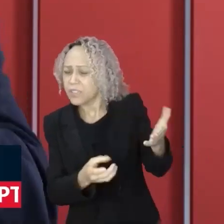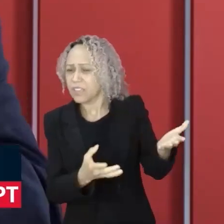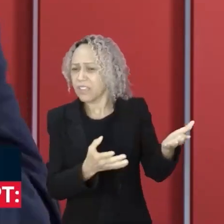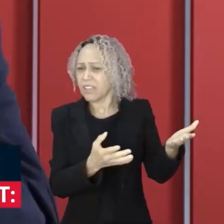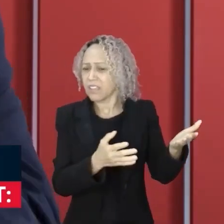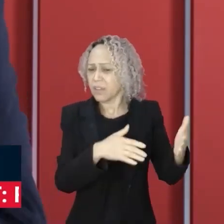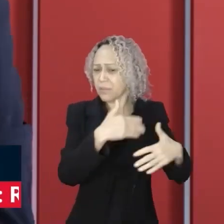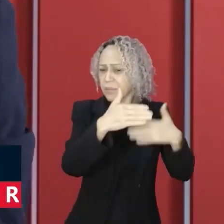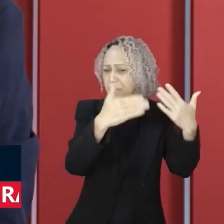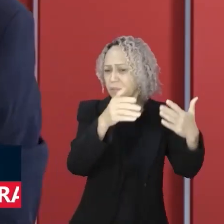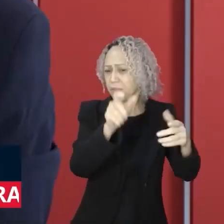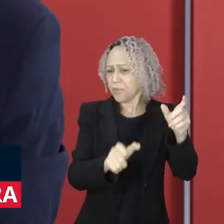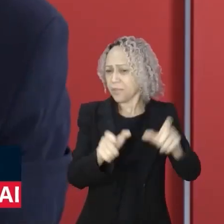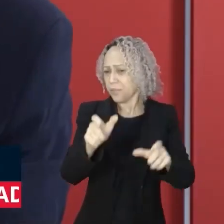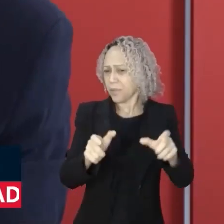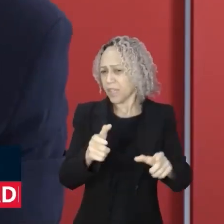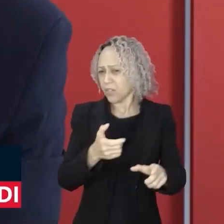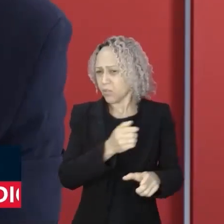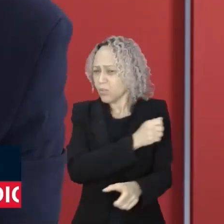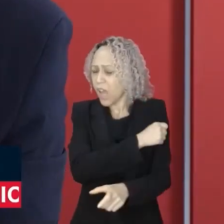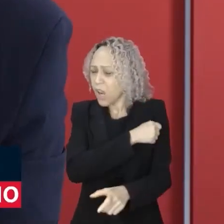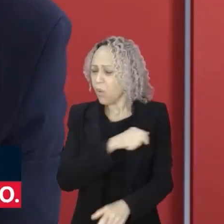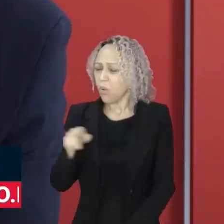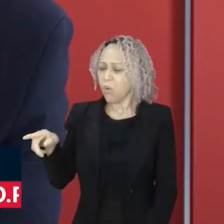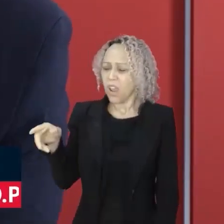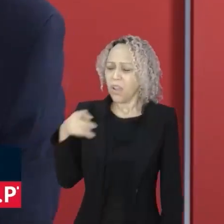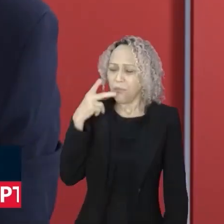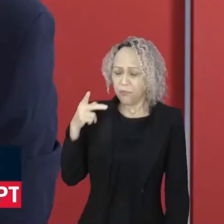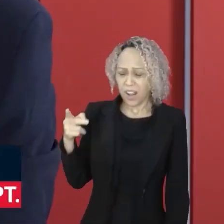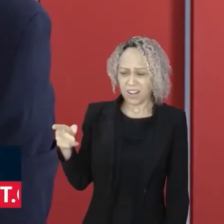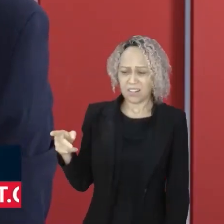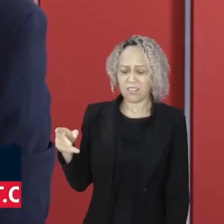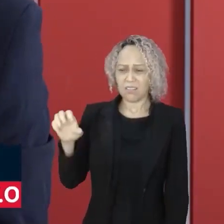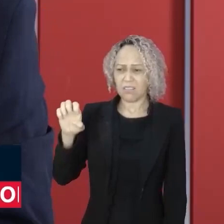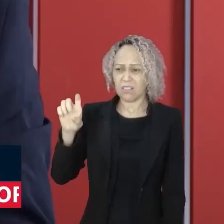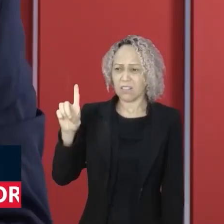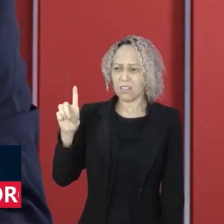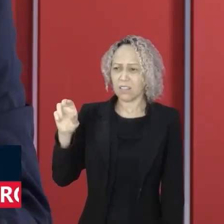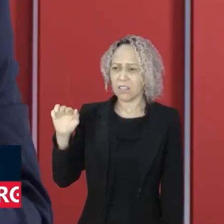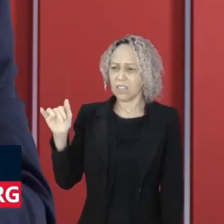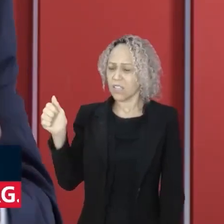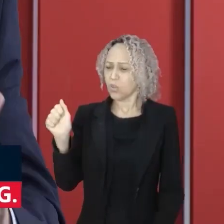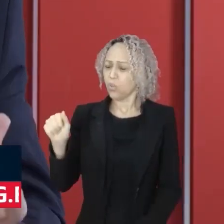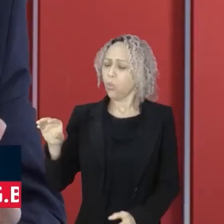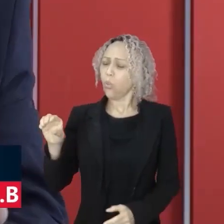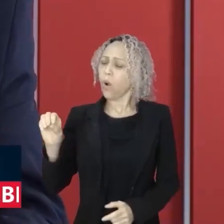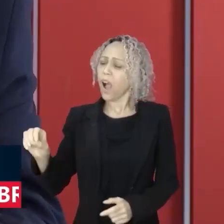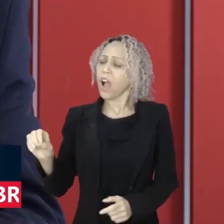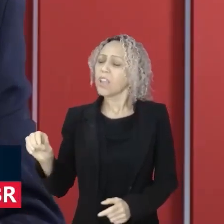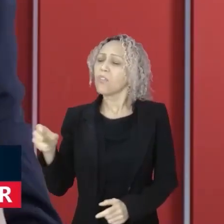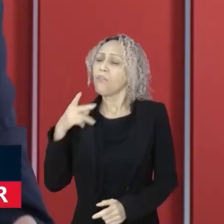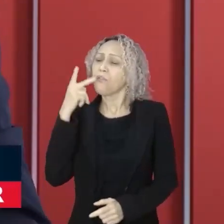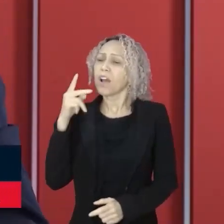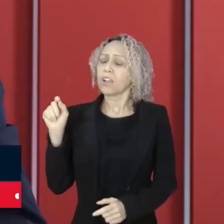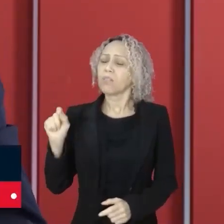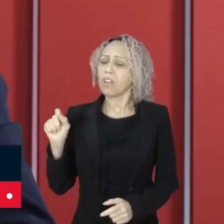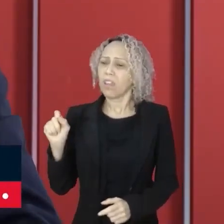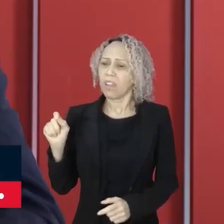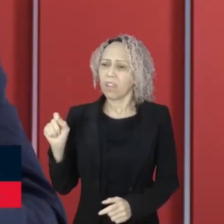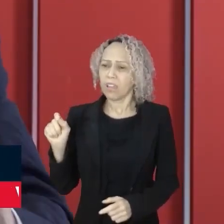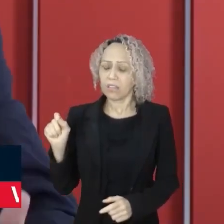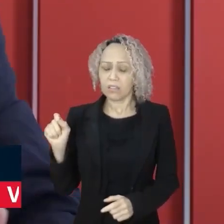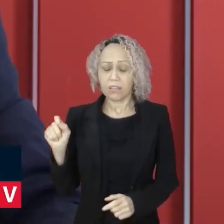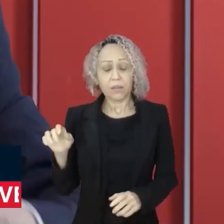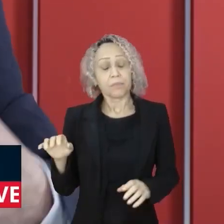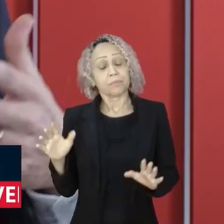aqui, mas não podia deixar passar essa oportunidade. Para dizer que nas escolas onde está o professor, que quer ensinar uma criança valores de